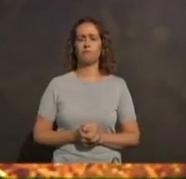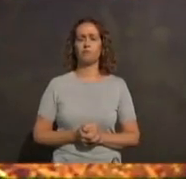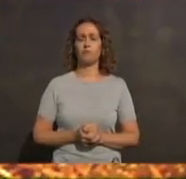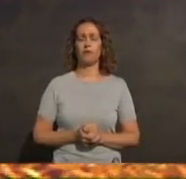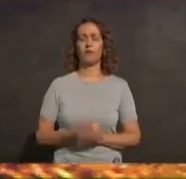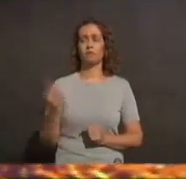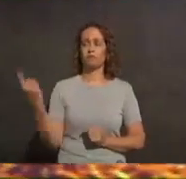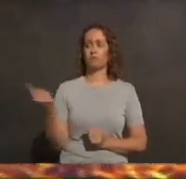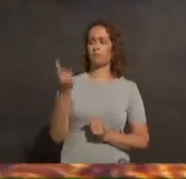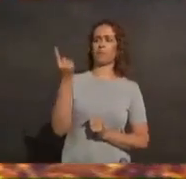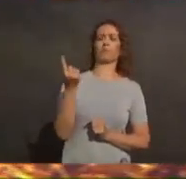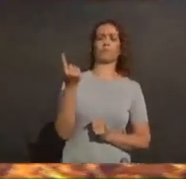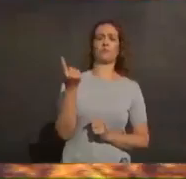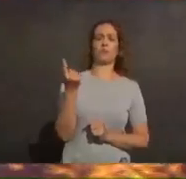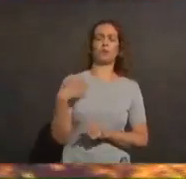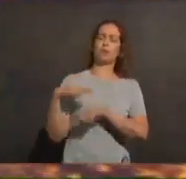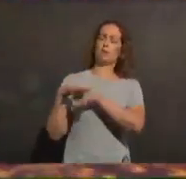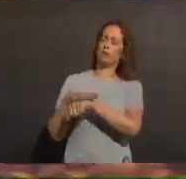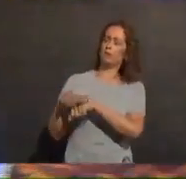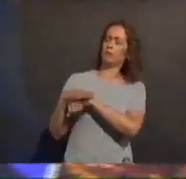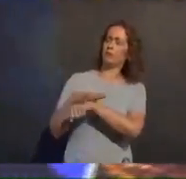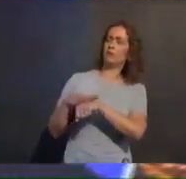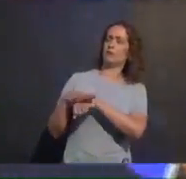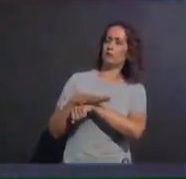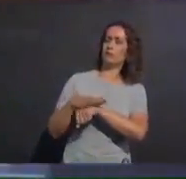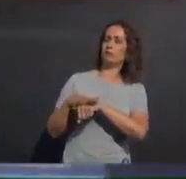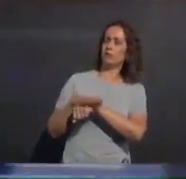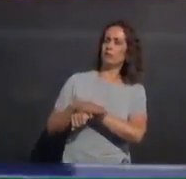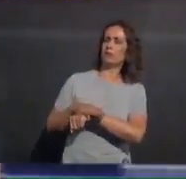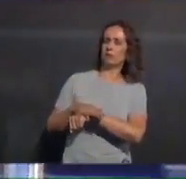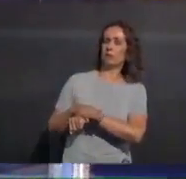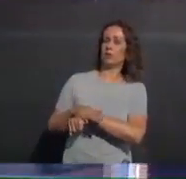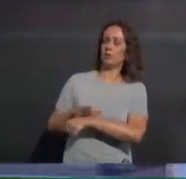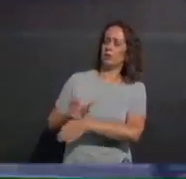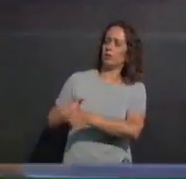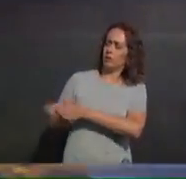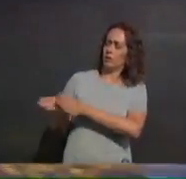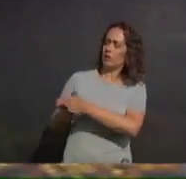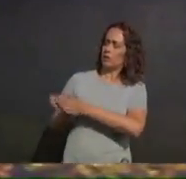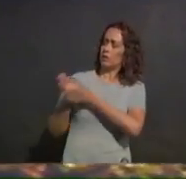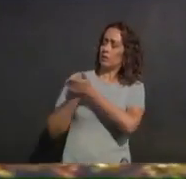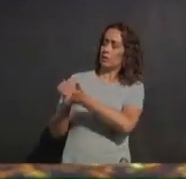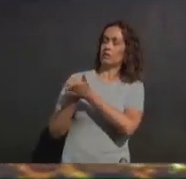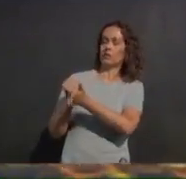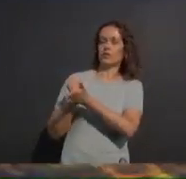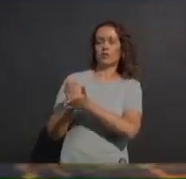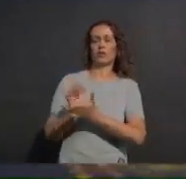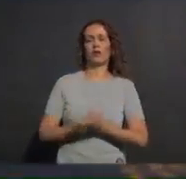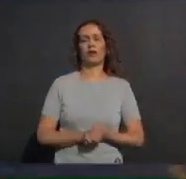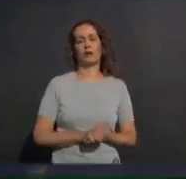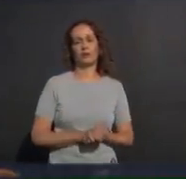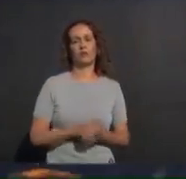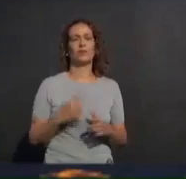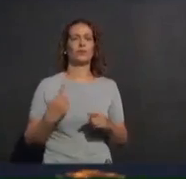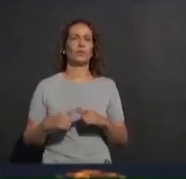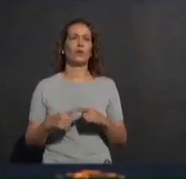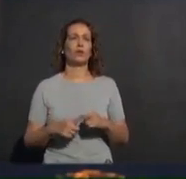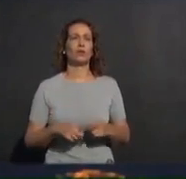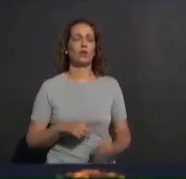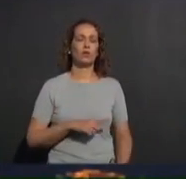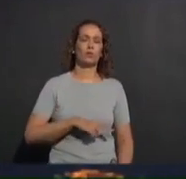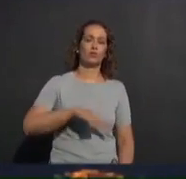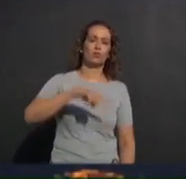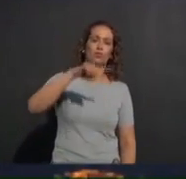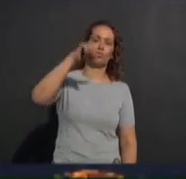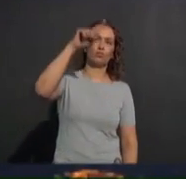muito com eles. E eu estou dizendo para eles, olha, eu quero ajudar vocês. Porque geralmente o gráfico que é assim, ele é assim,